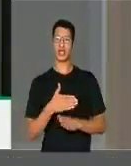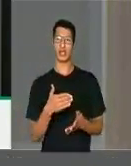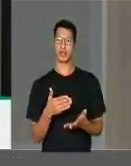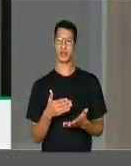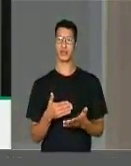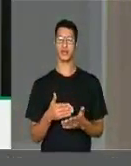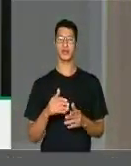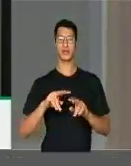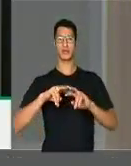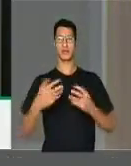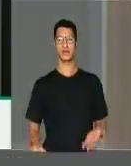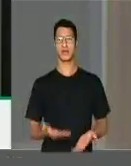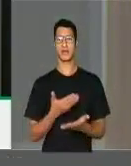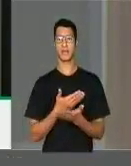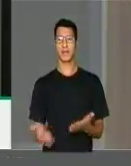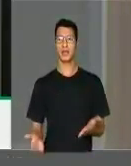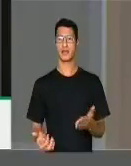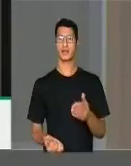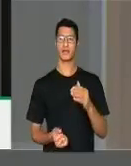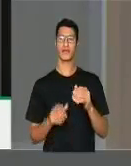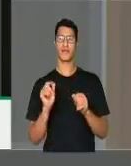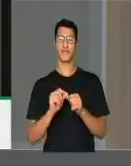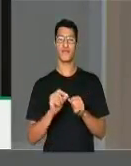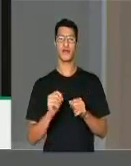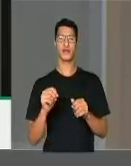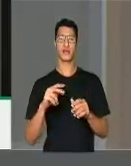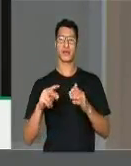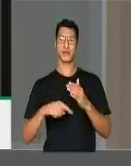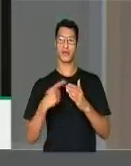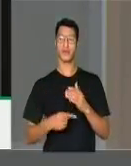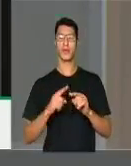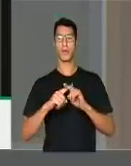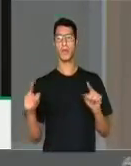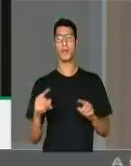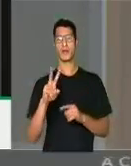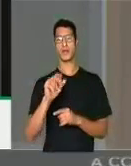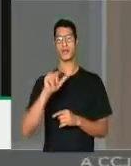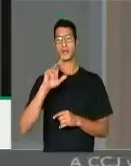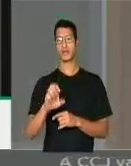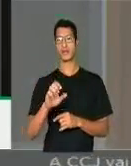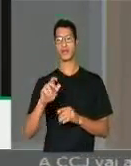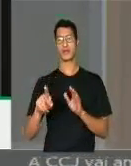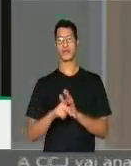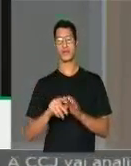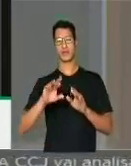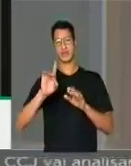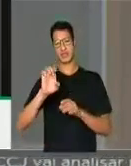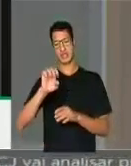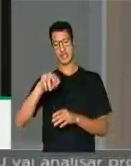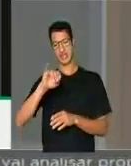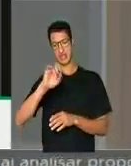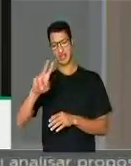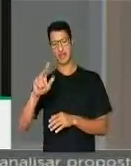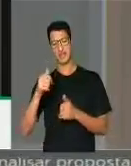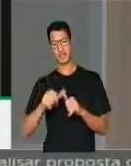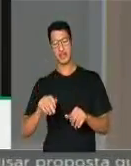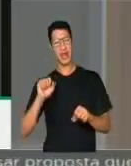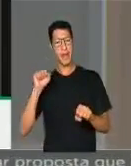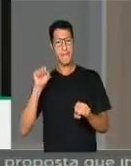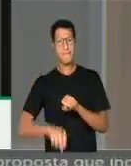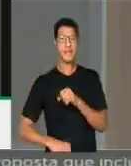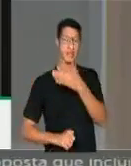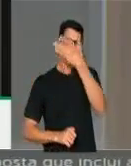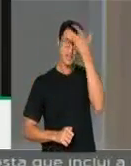a cair um pedaço da pista, está sendo feita a reparação, mas os vários trechos de desníveis estão matando